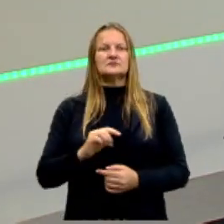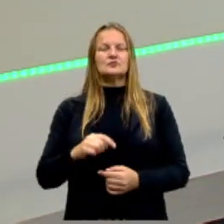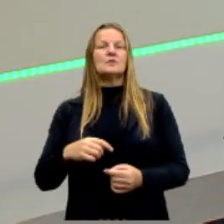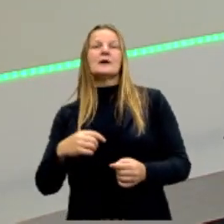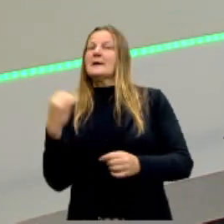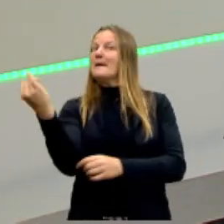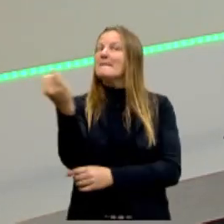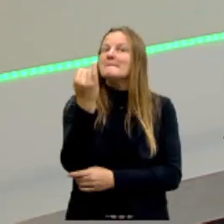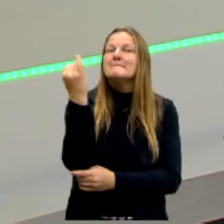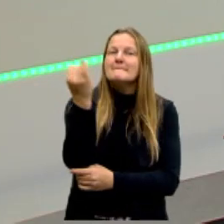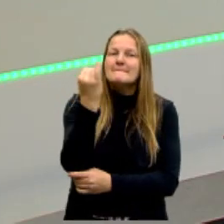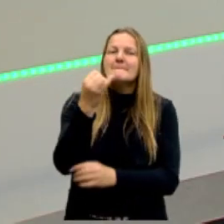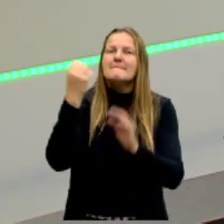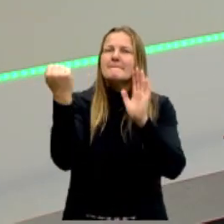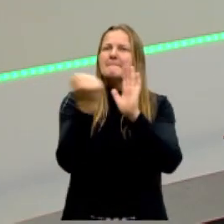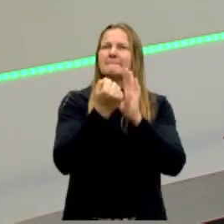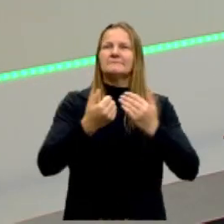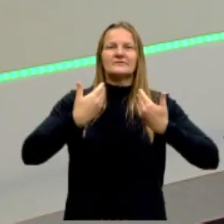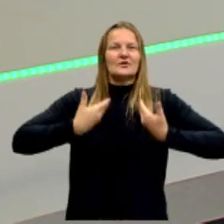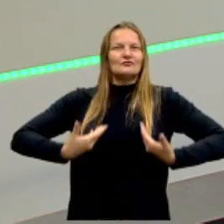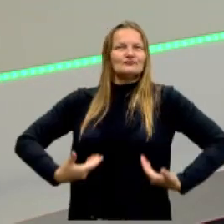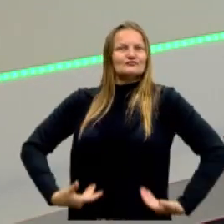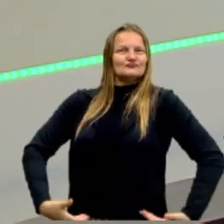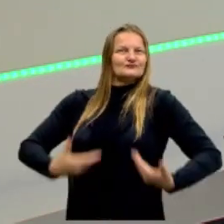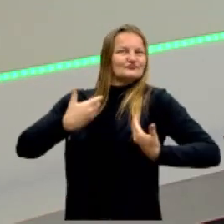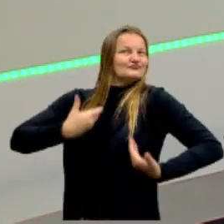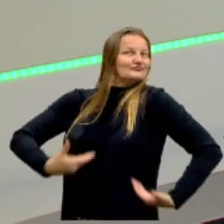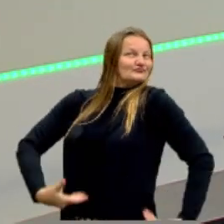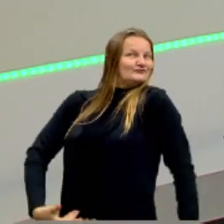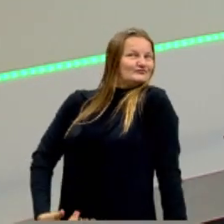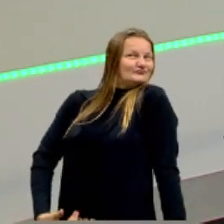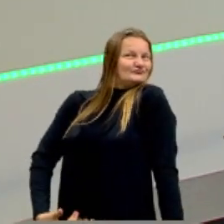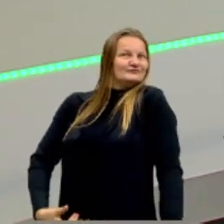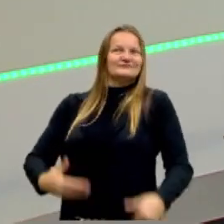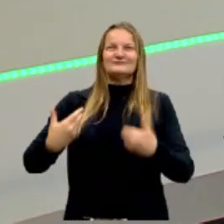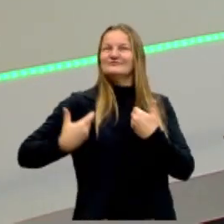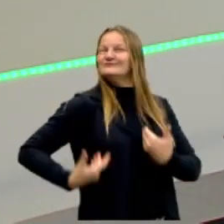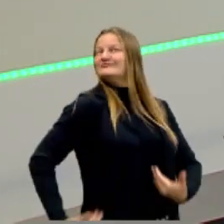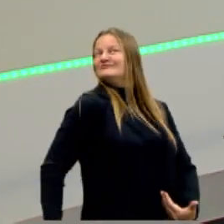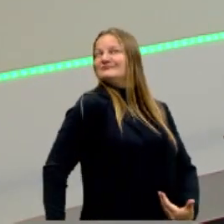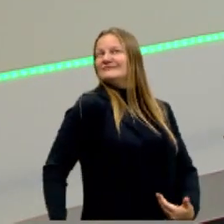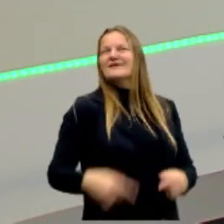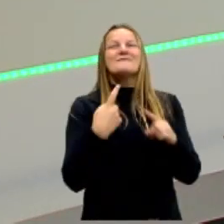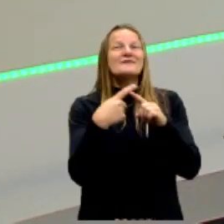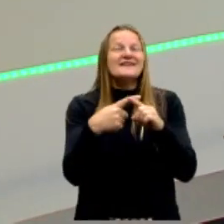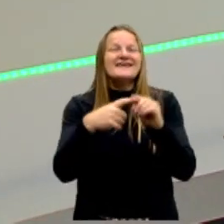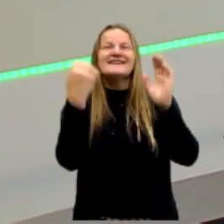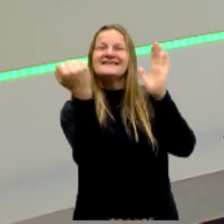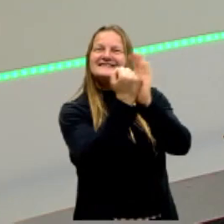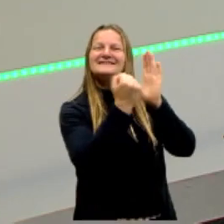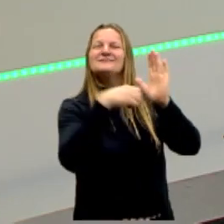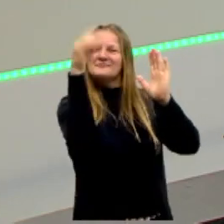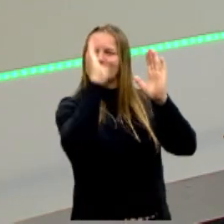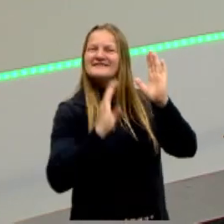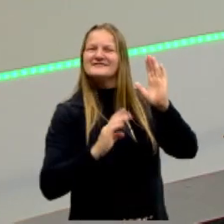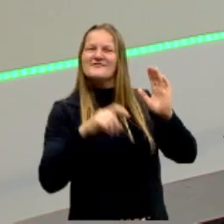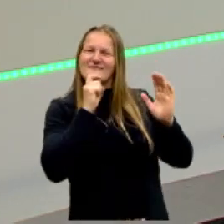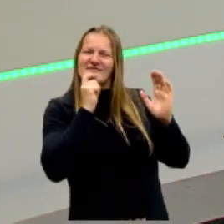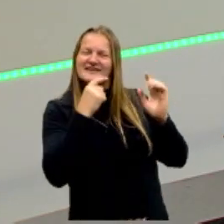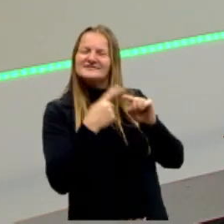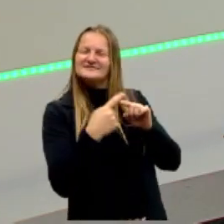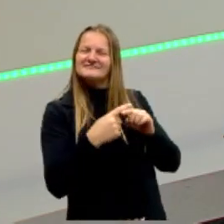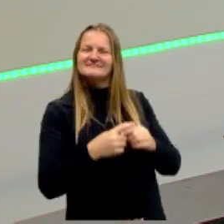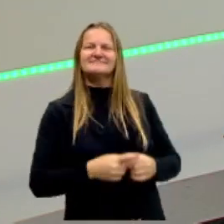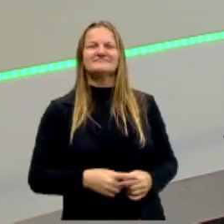Inclusive eu vim né a caráter de verdinho para simbolizar nosso Brasil